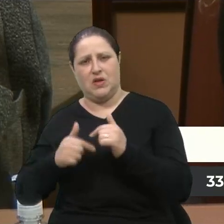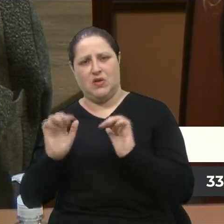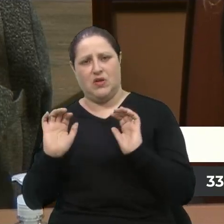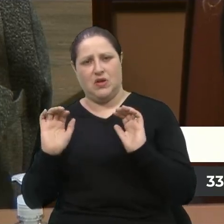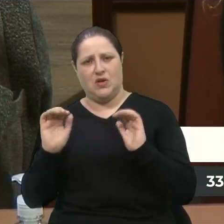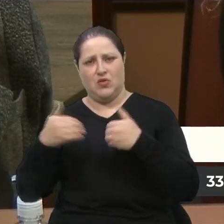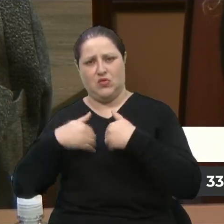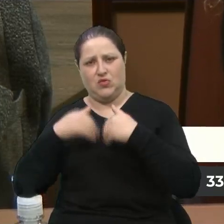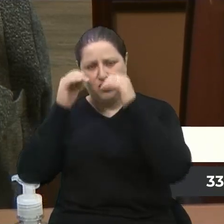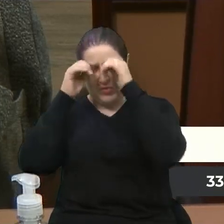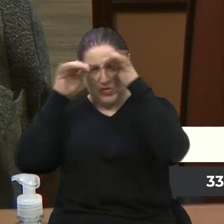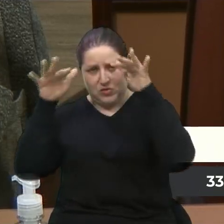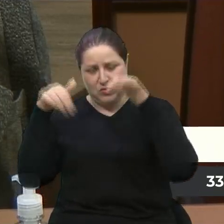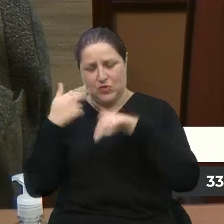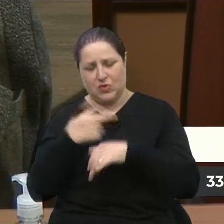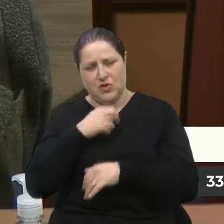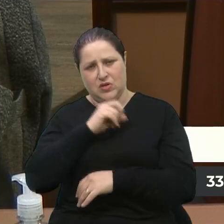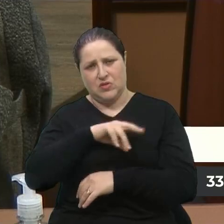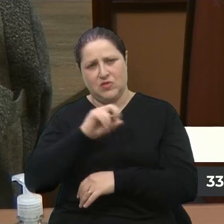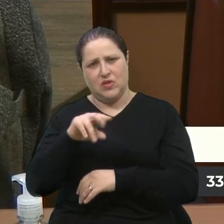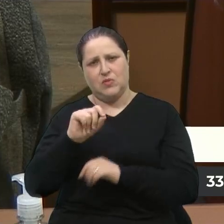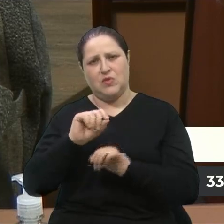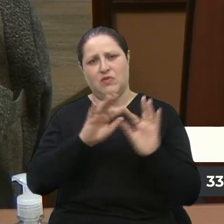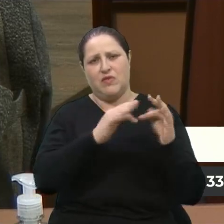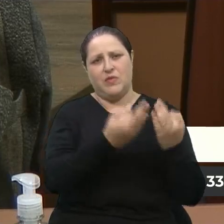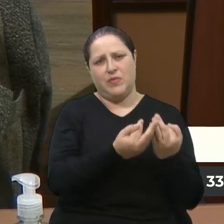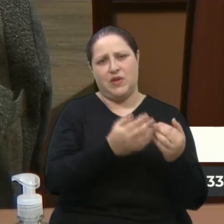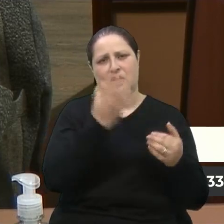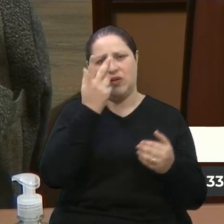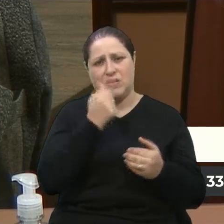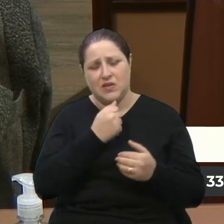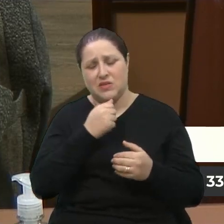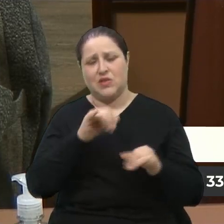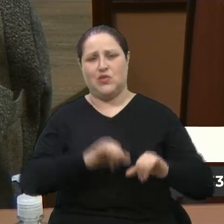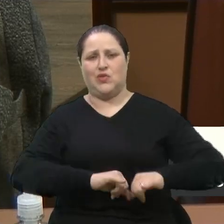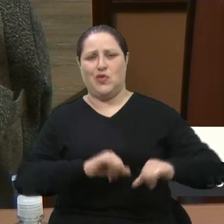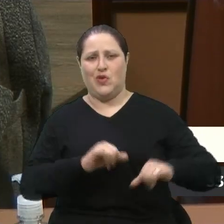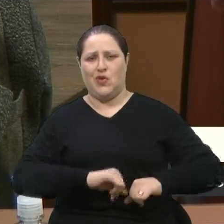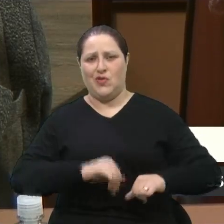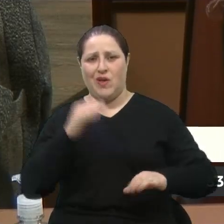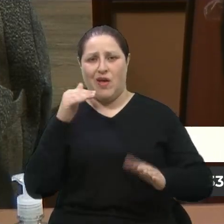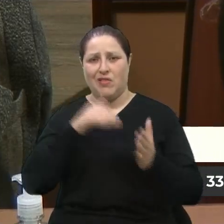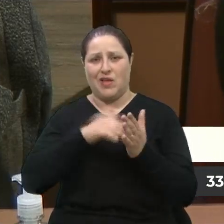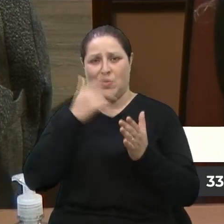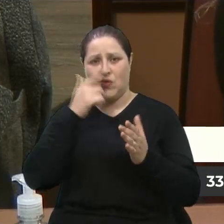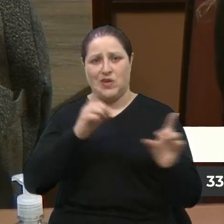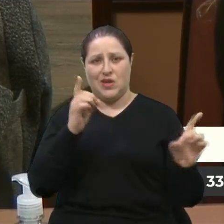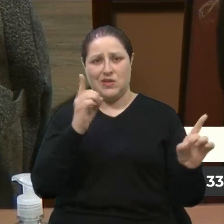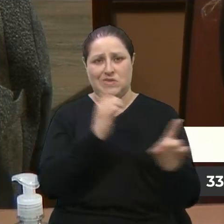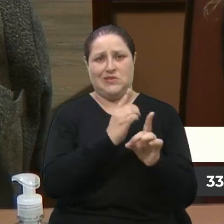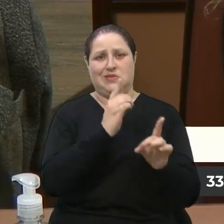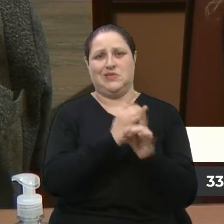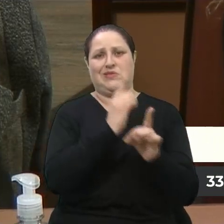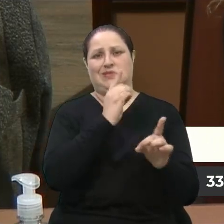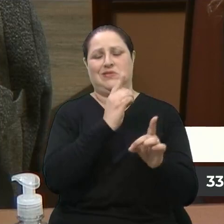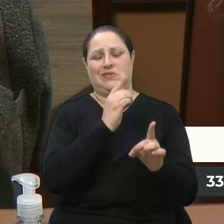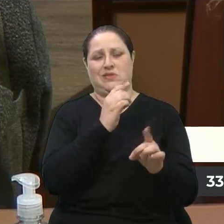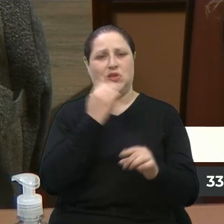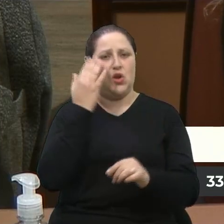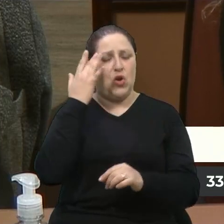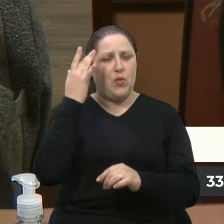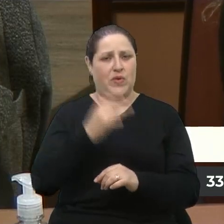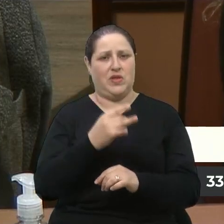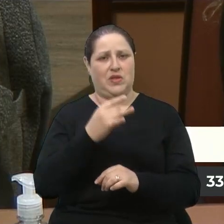das crianças, das famílias, até que se chegue, né, a um diagnóstico, se compreenda a situação. Então, é